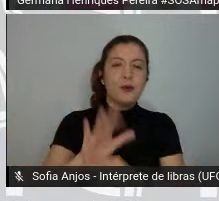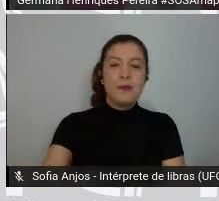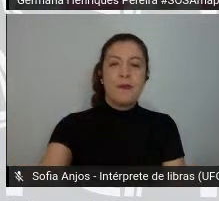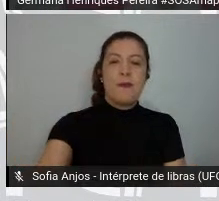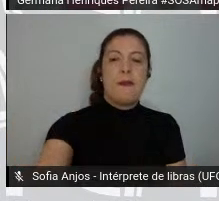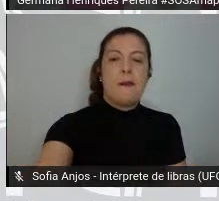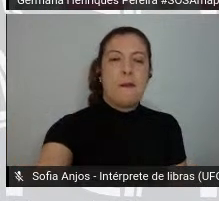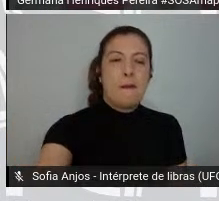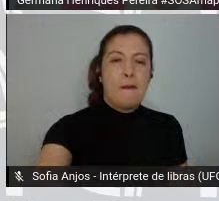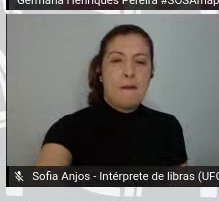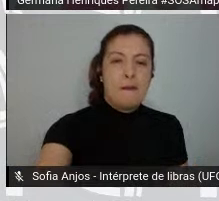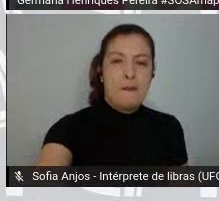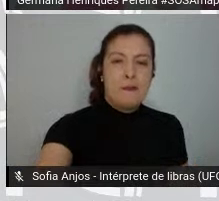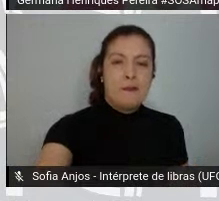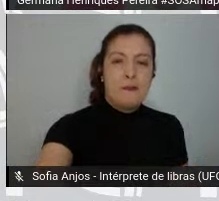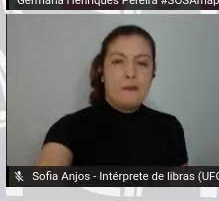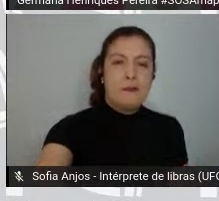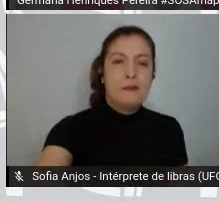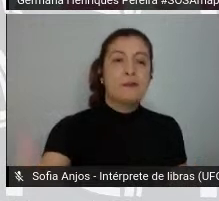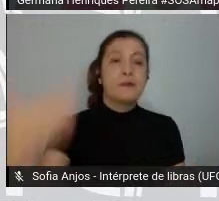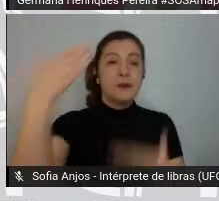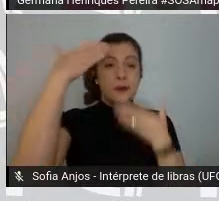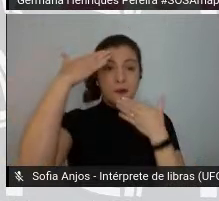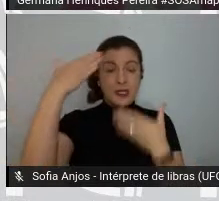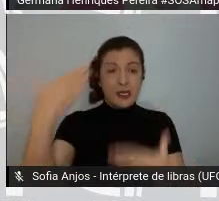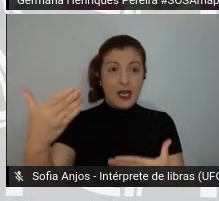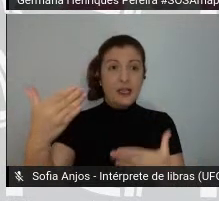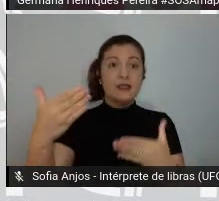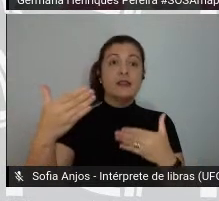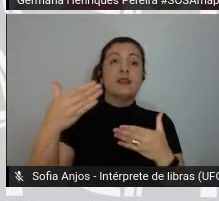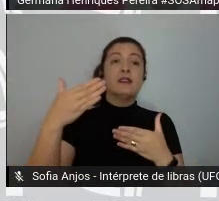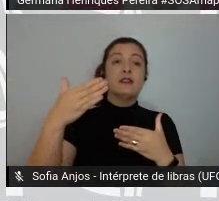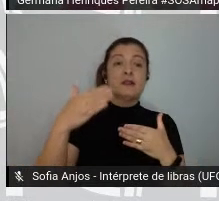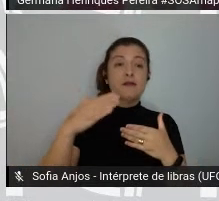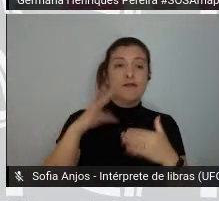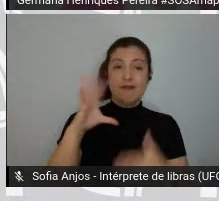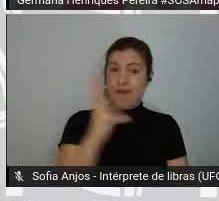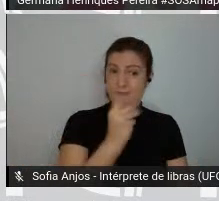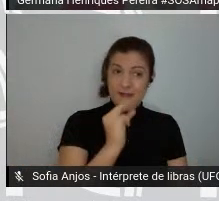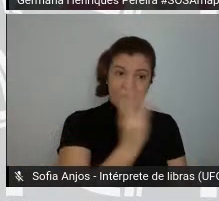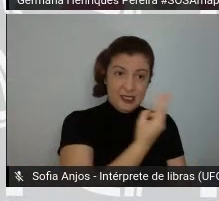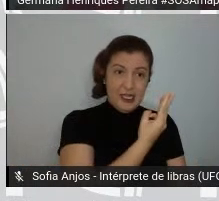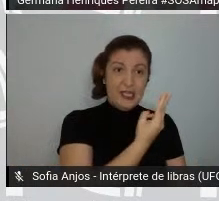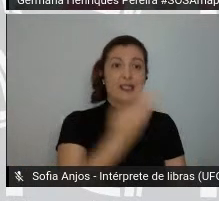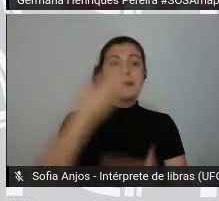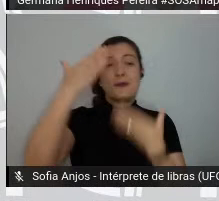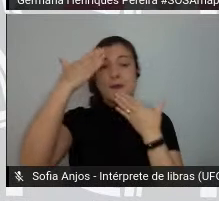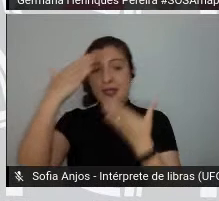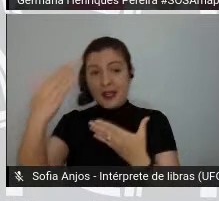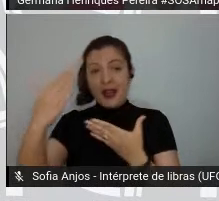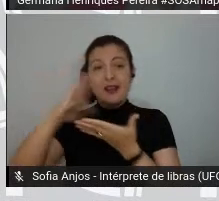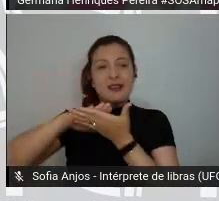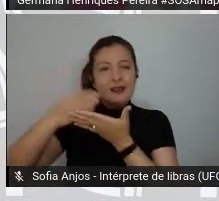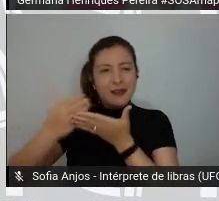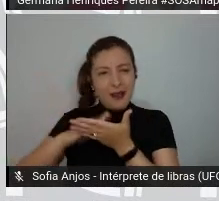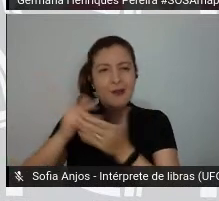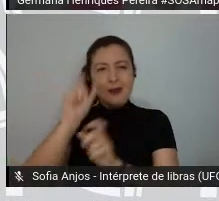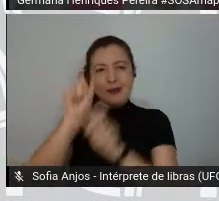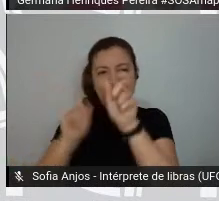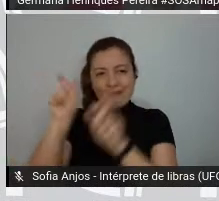abraço fraterno a todos os intérpretes que são professores de universidades